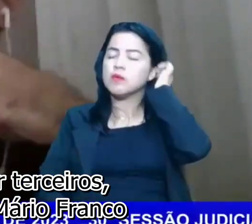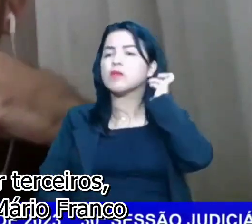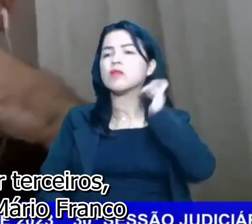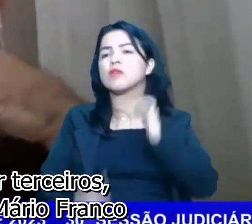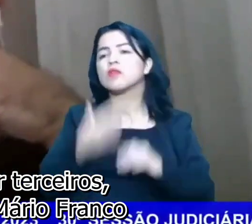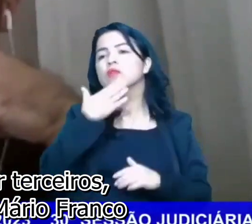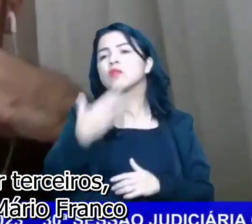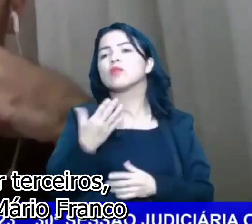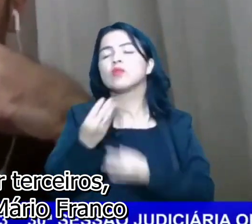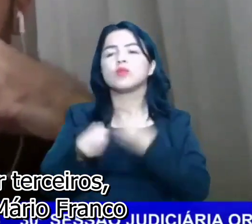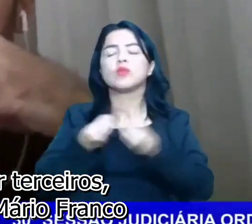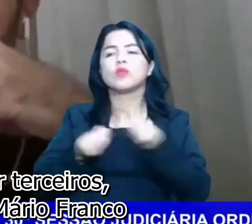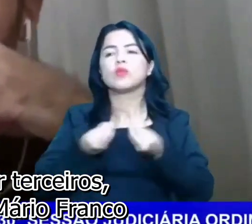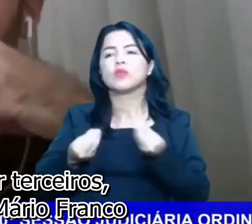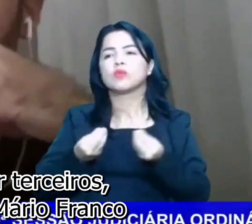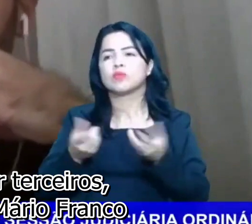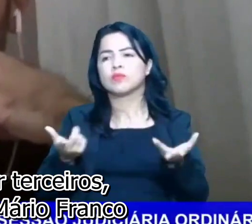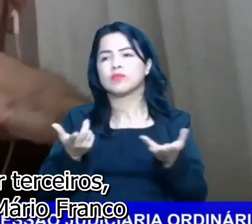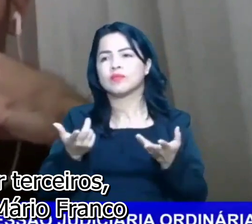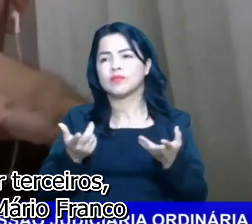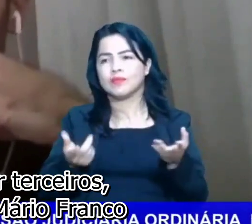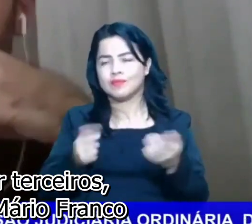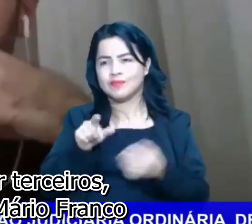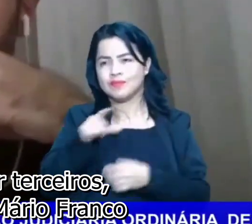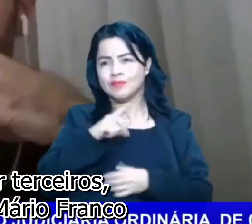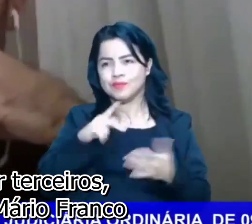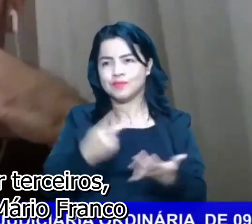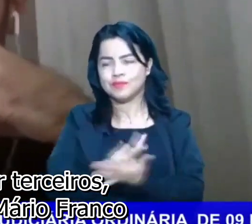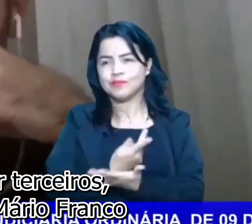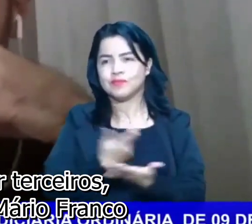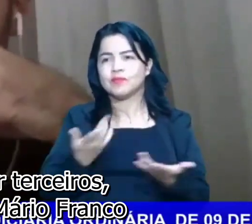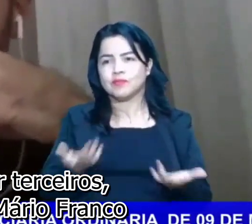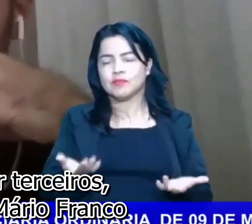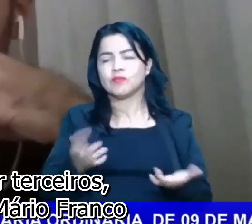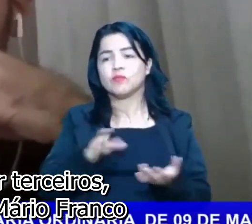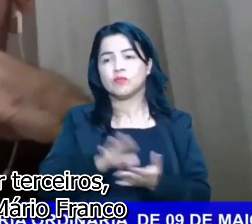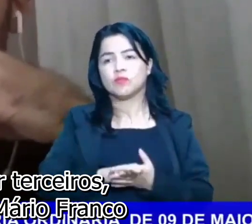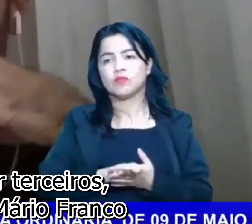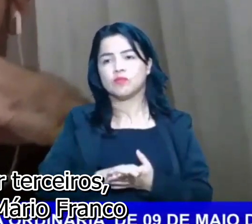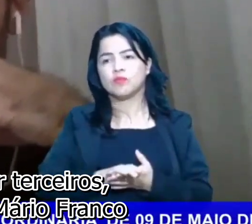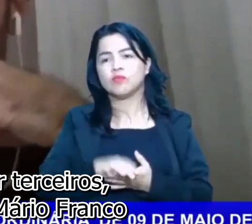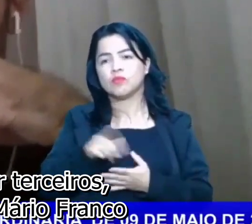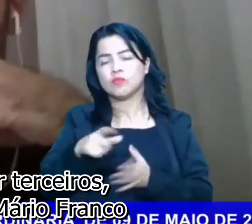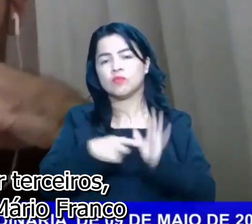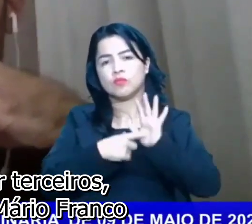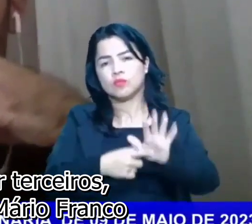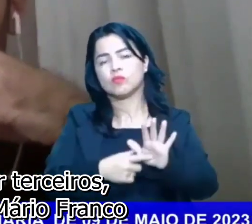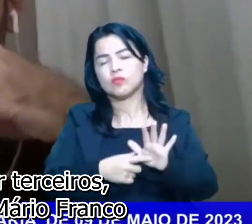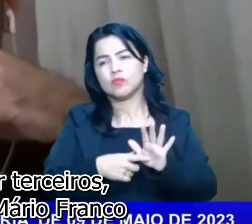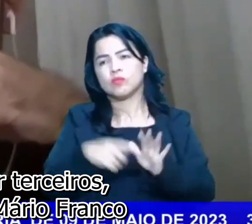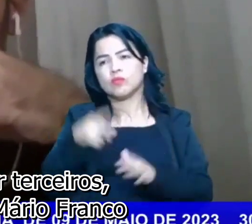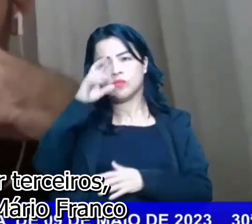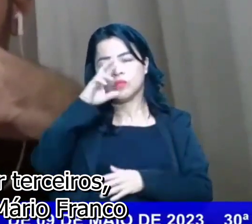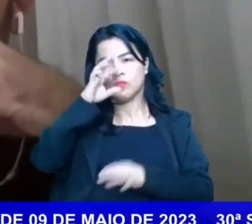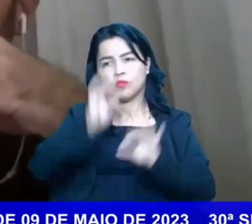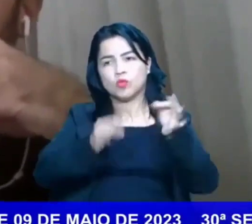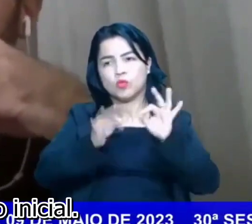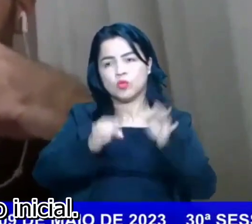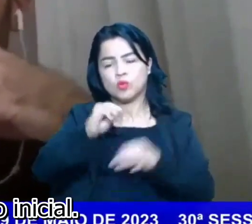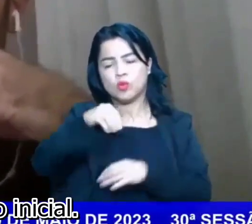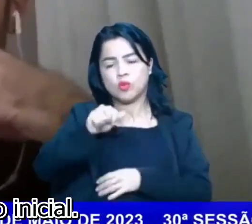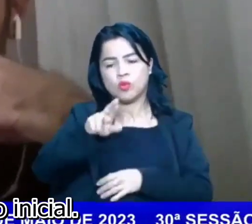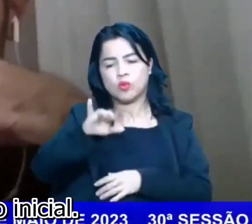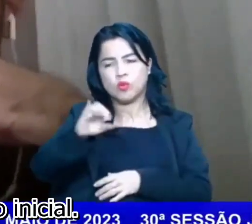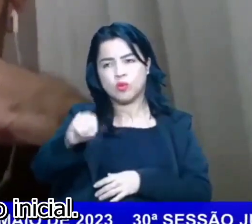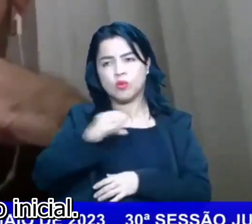de que forma esse fato se deu, esse custeio por terceiros, mas tal como indicado por sua excelência o juiz Mário Franco,